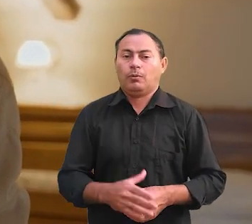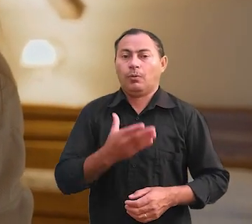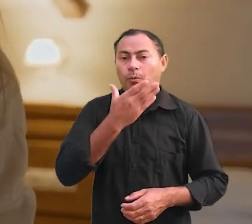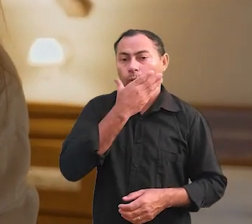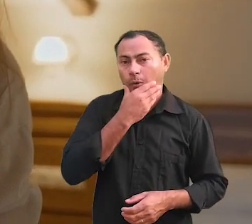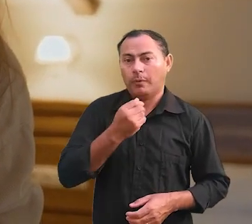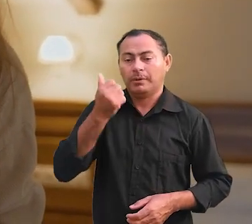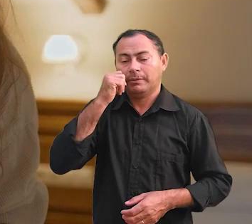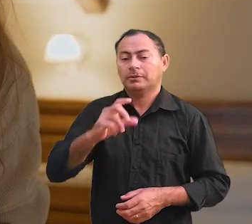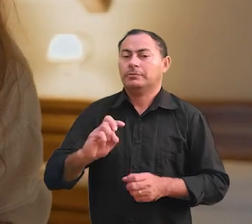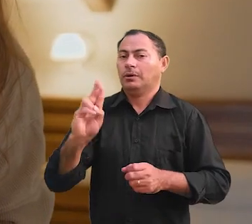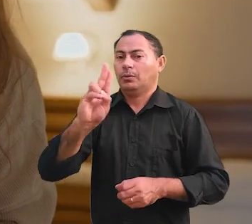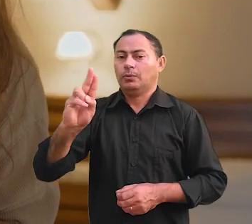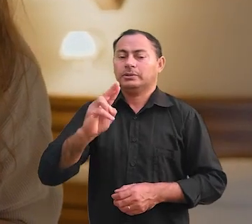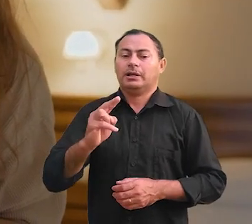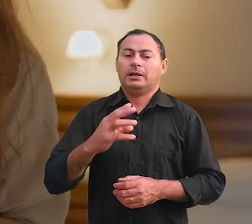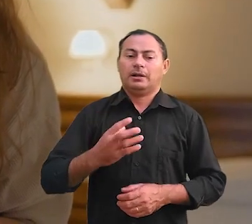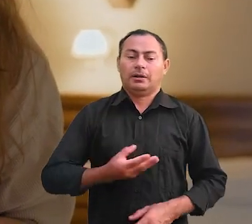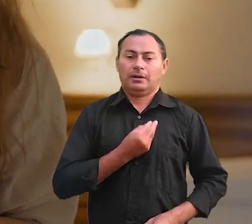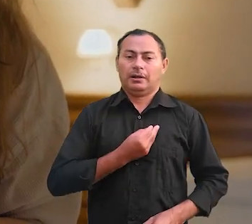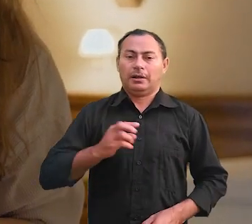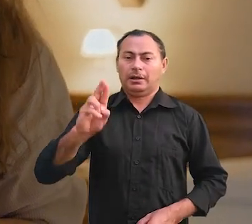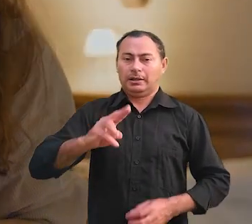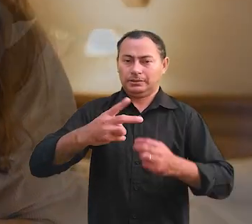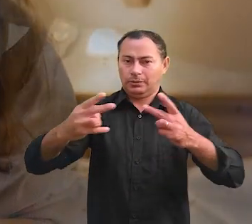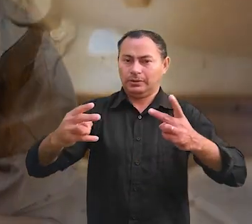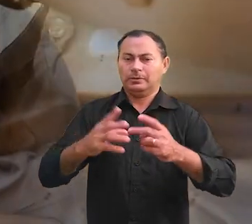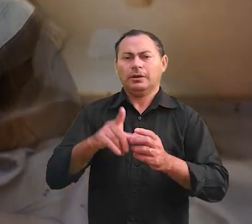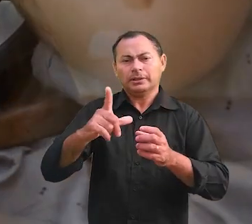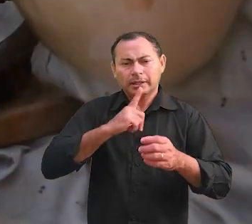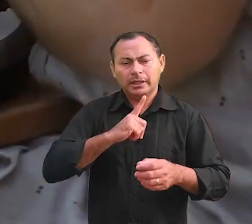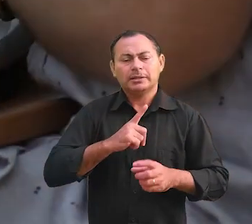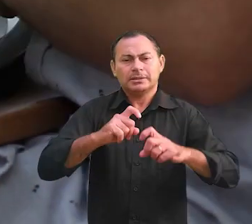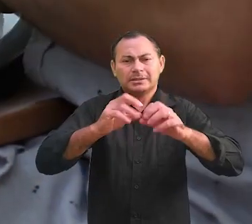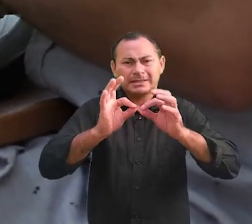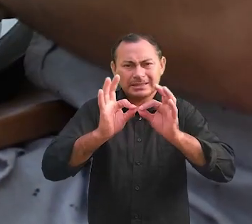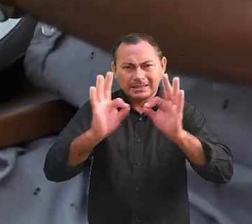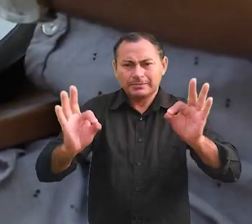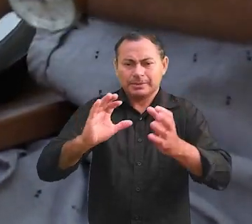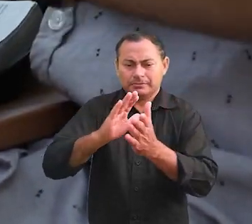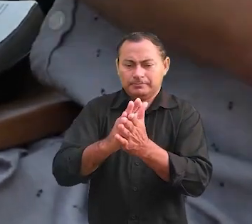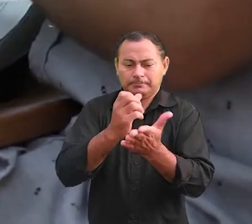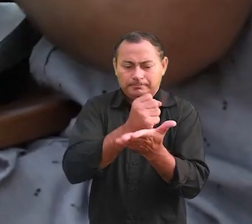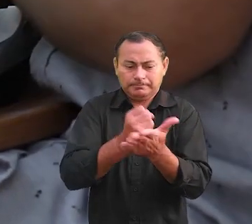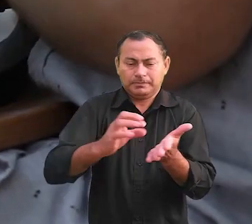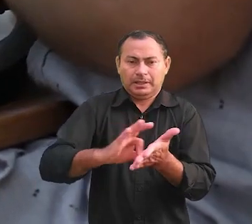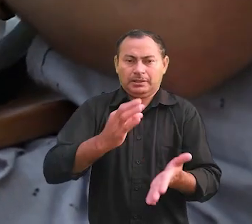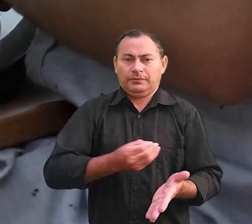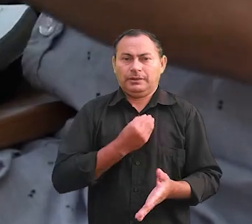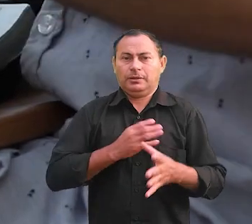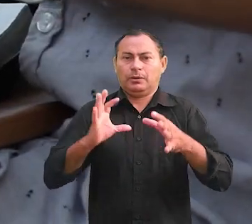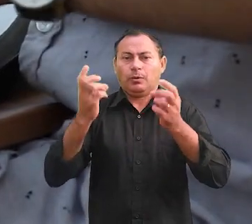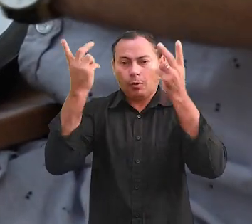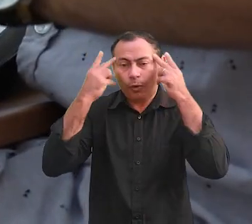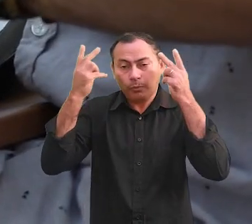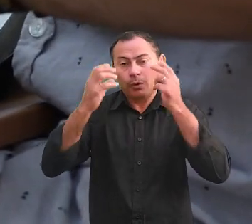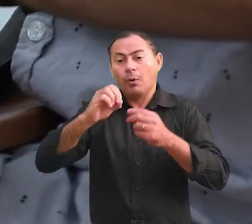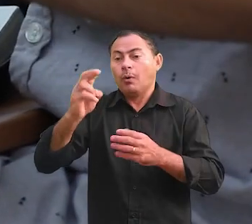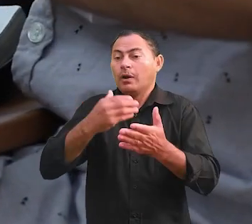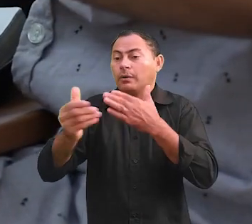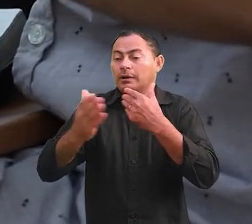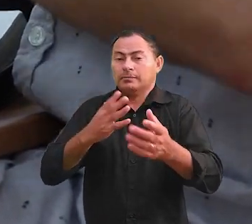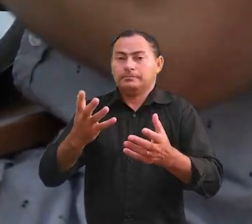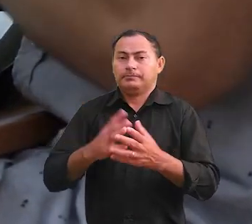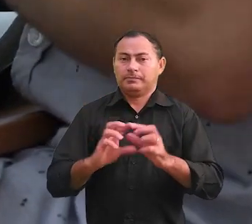ele jamais poderá usufruir das coisas você pode vir a ter um simples contrato de vida em comum